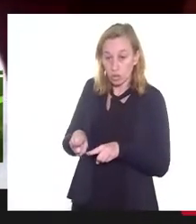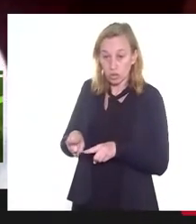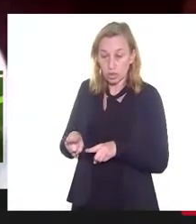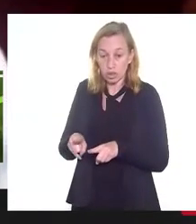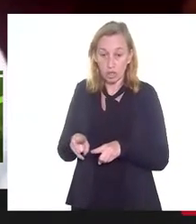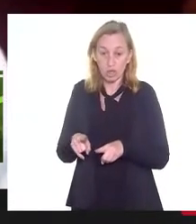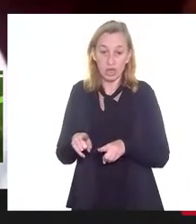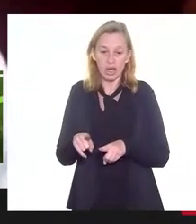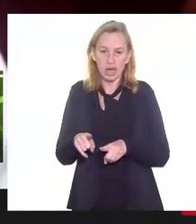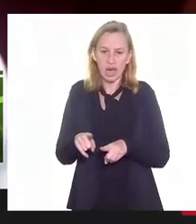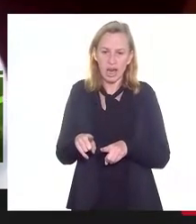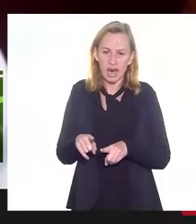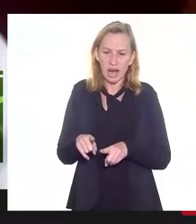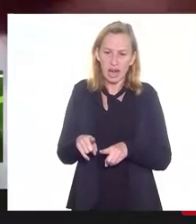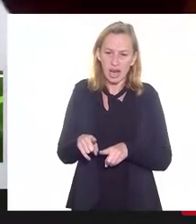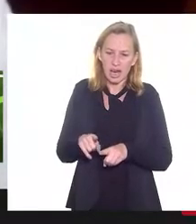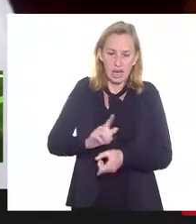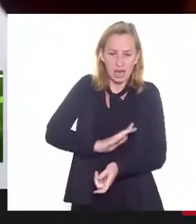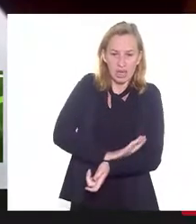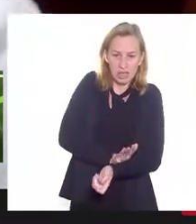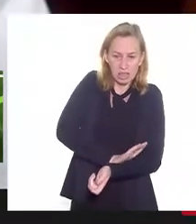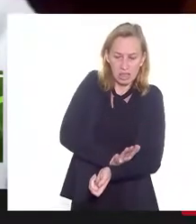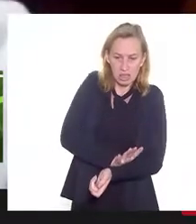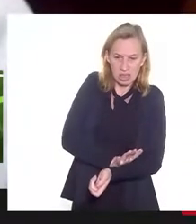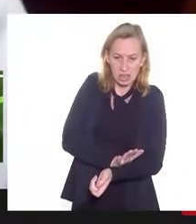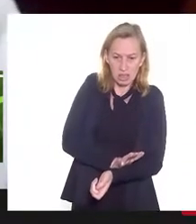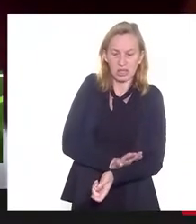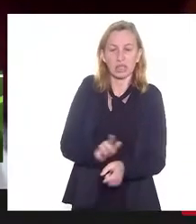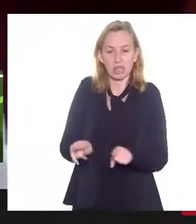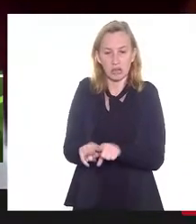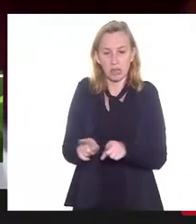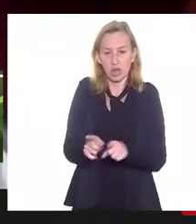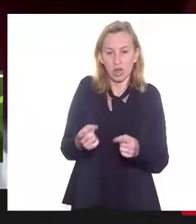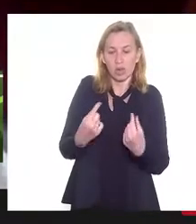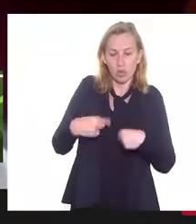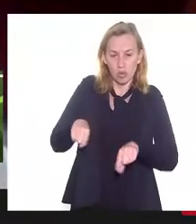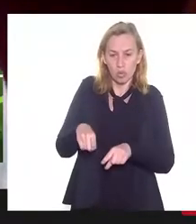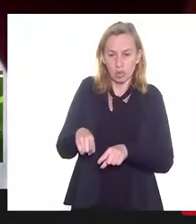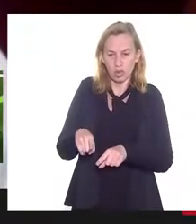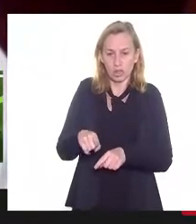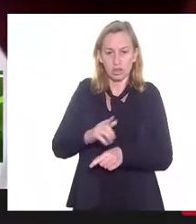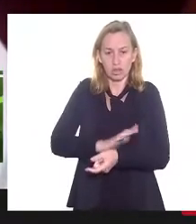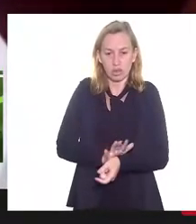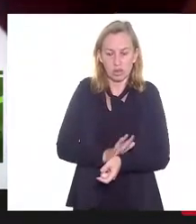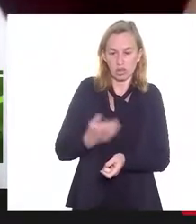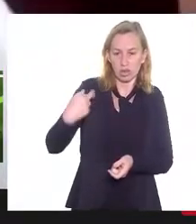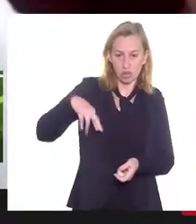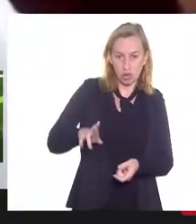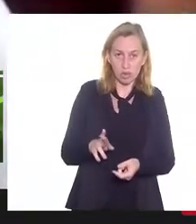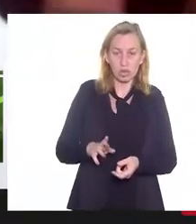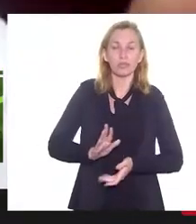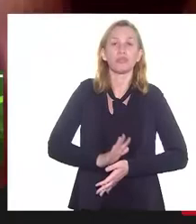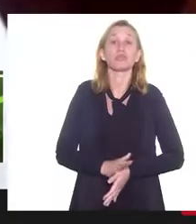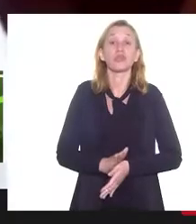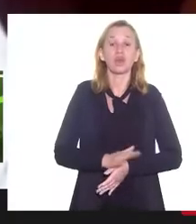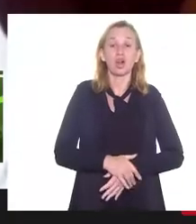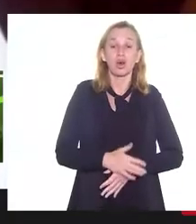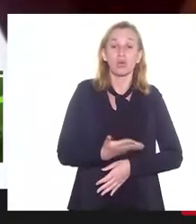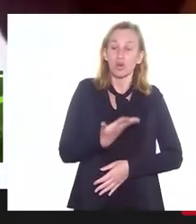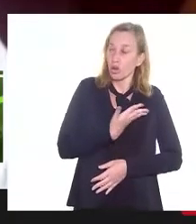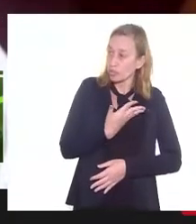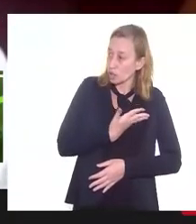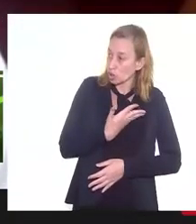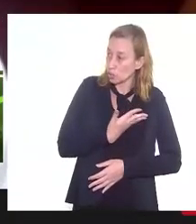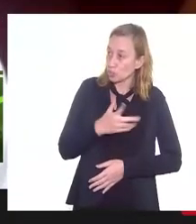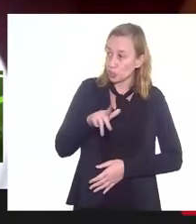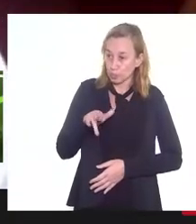e intolerância religiosa, nos moldes da DECRAD, que já existia em São Paulo, né? E aí, meu querido irmão e